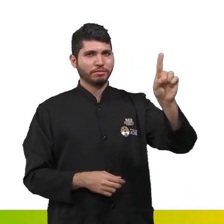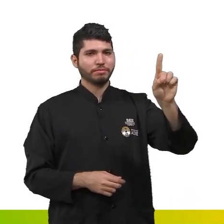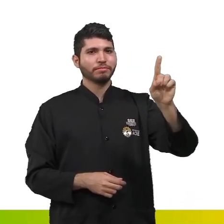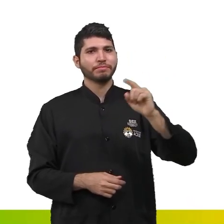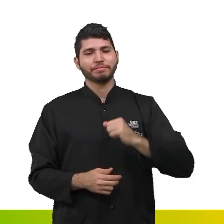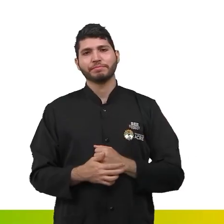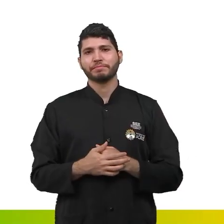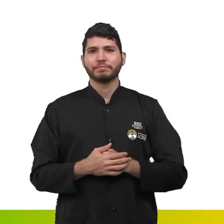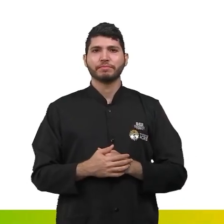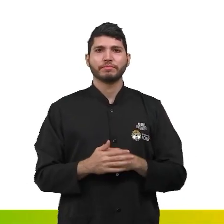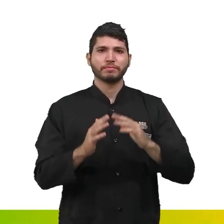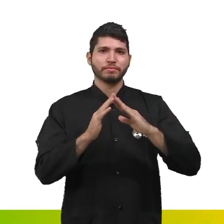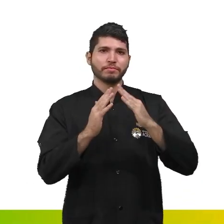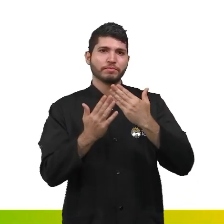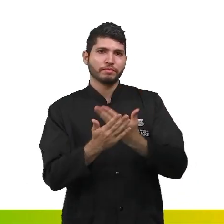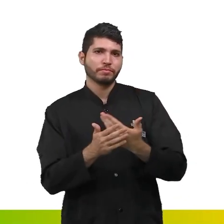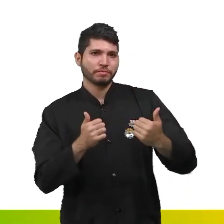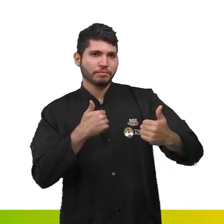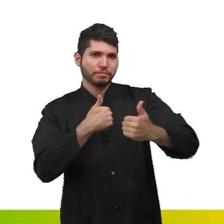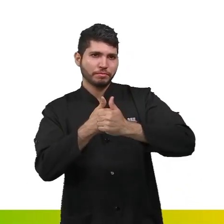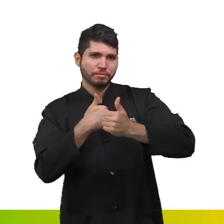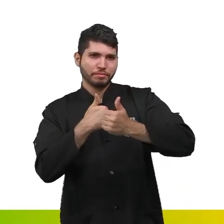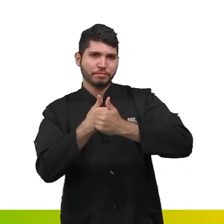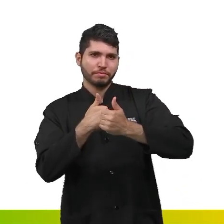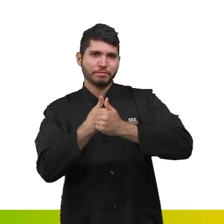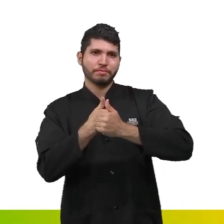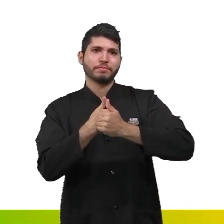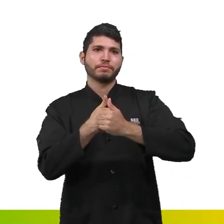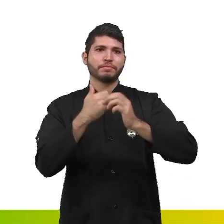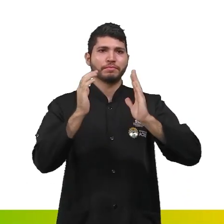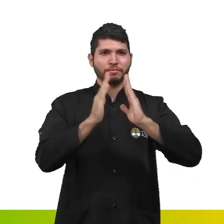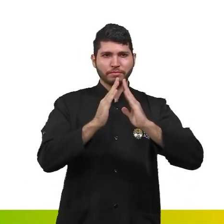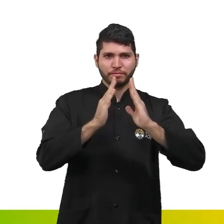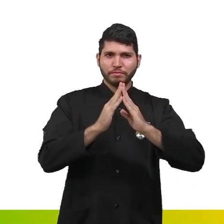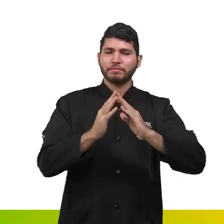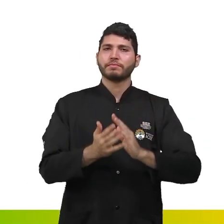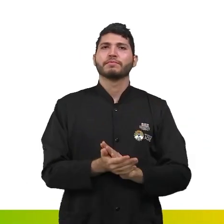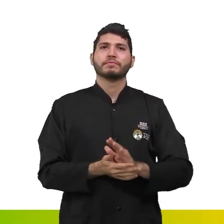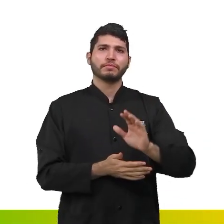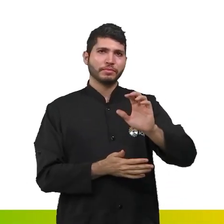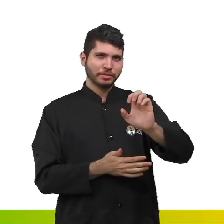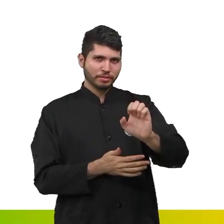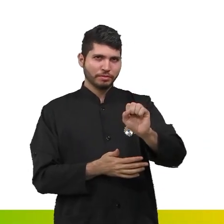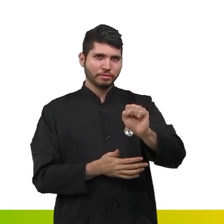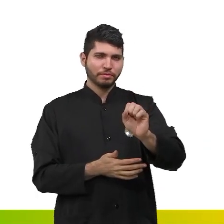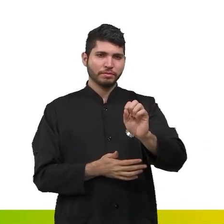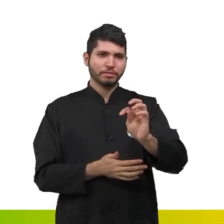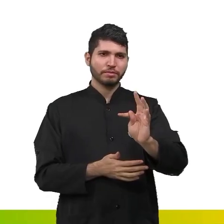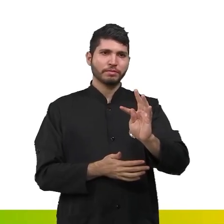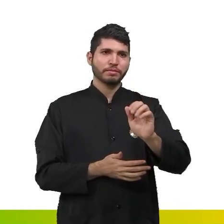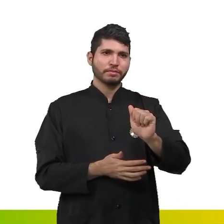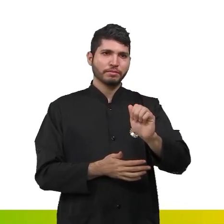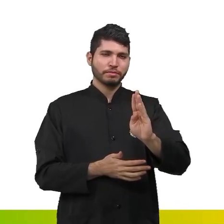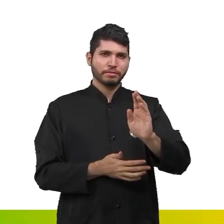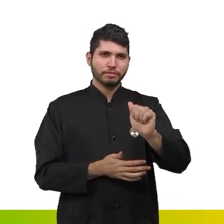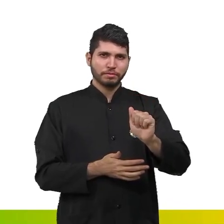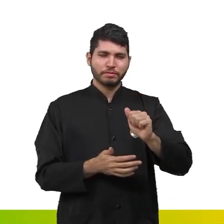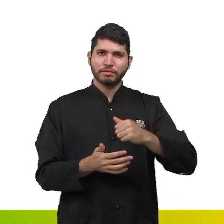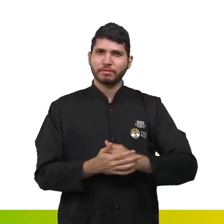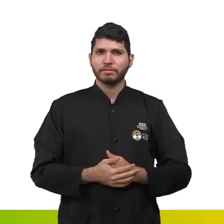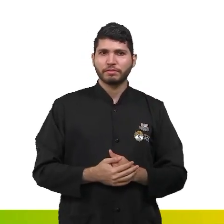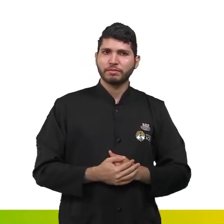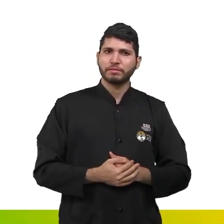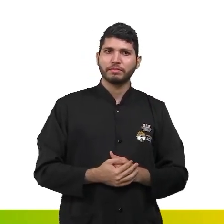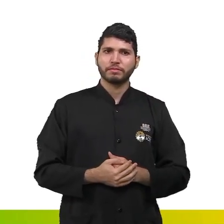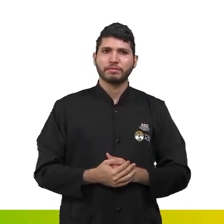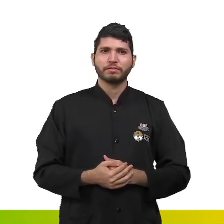quê? O I já foi uma vez, aqui o quê? Que estava, não tem o verbo quedar, que é de localizar nem ubicar,